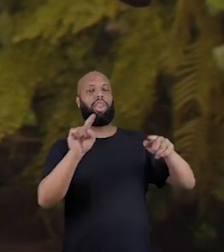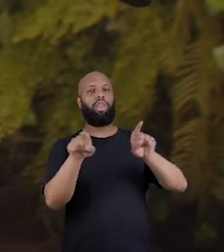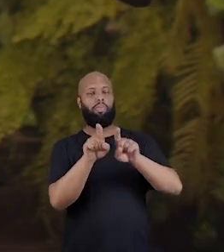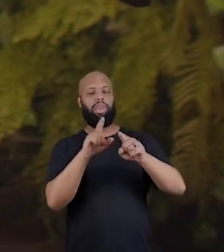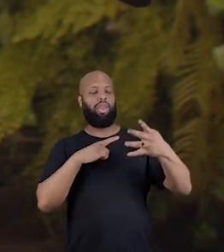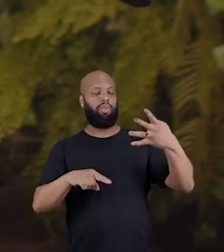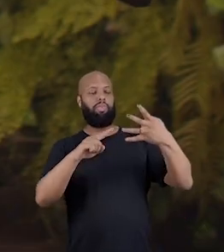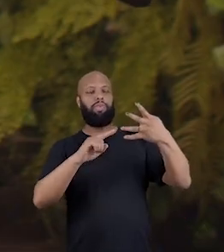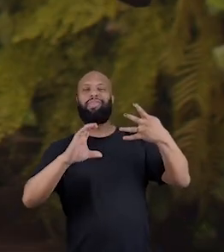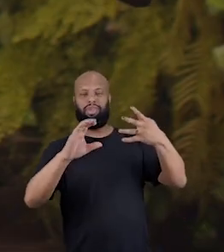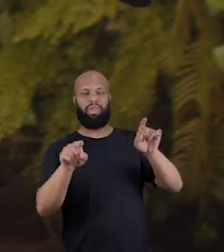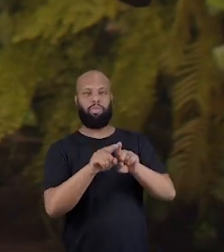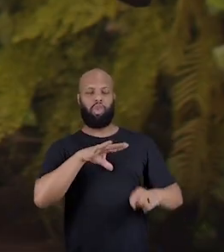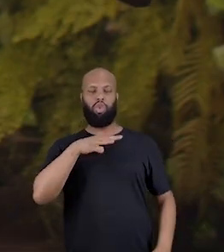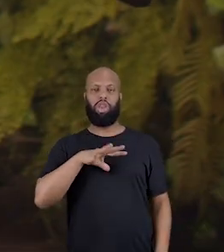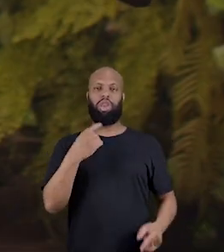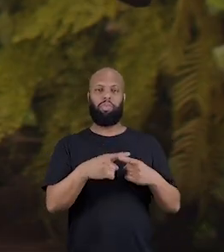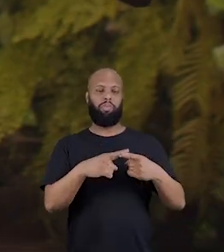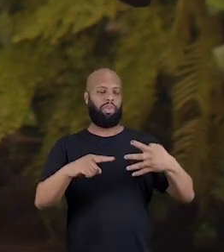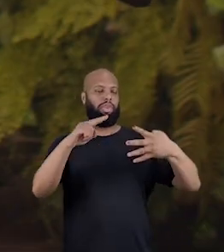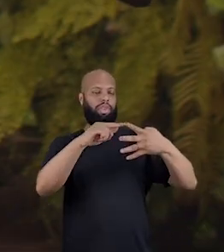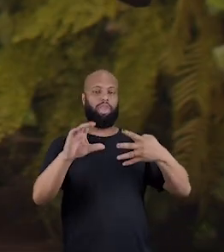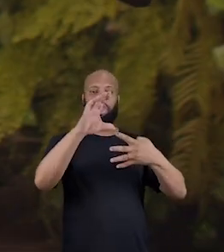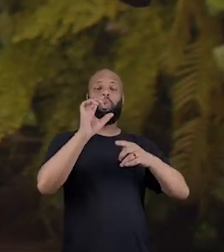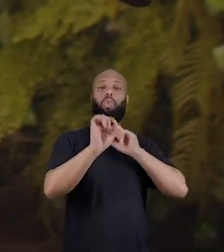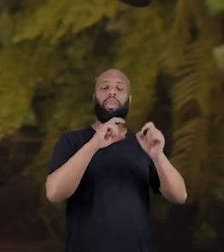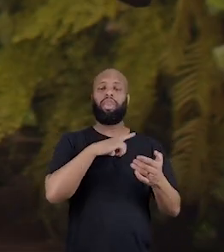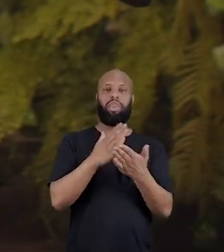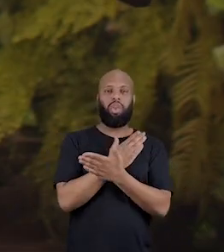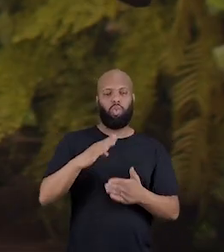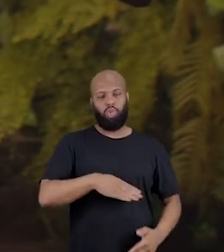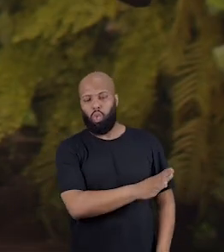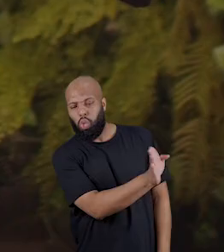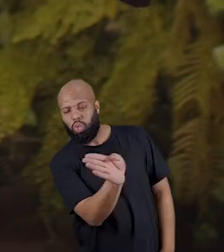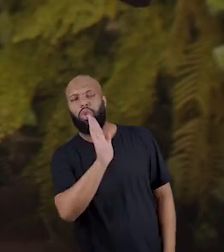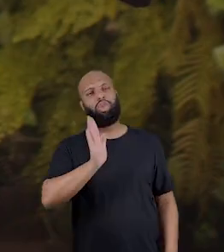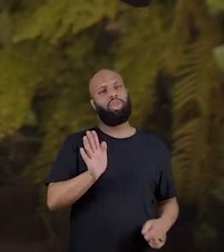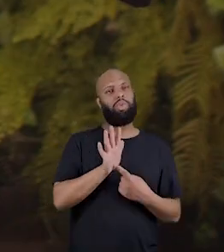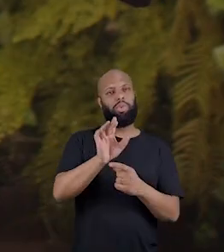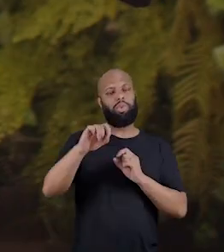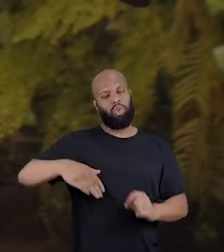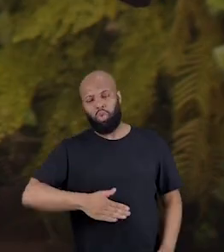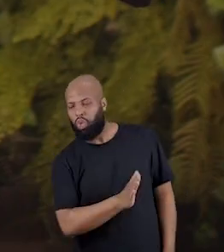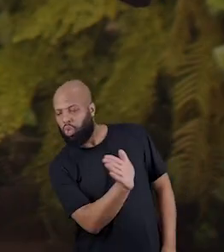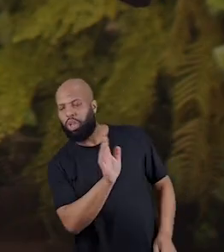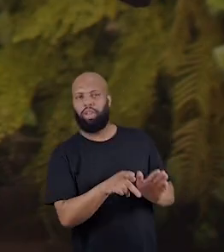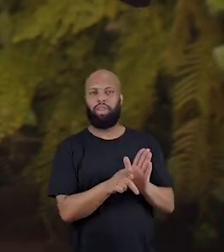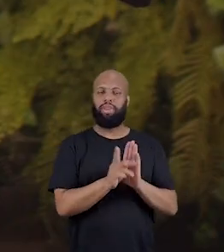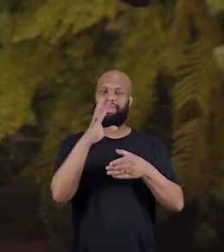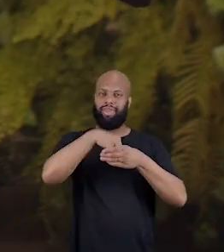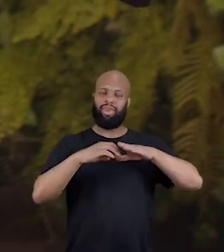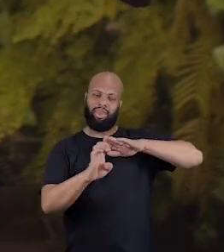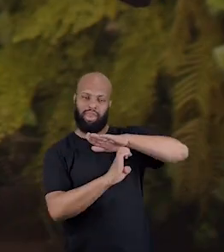sobre a coragem. Sobre o contorno, acho que vale a gente ressaltar também que tem alguns contornos que já são dados, que a gente chama de